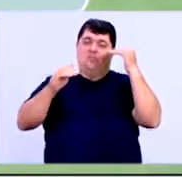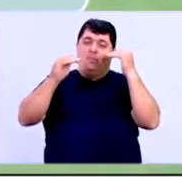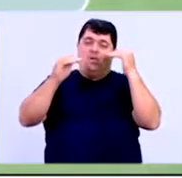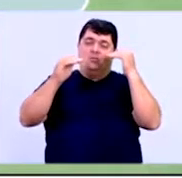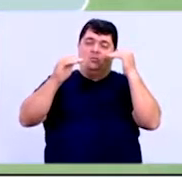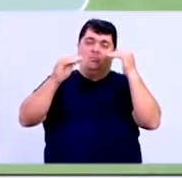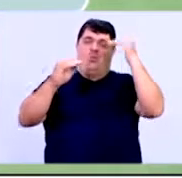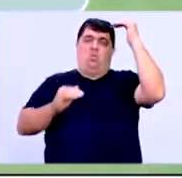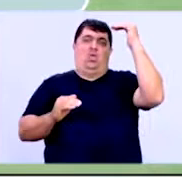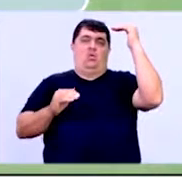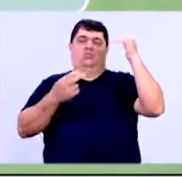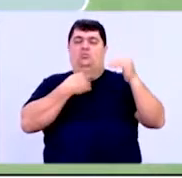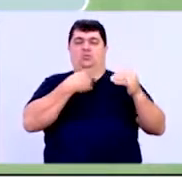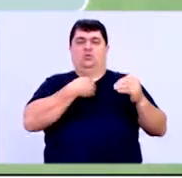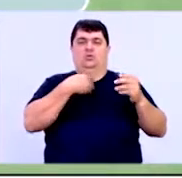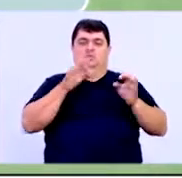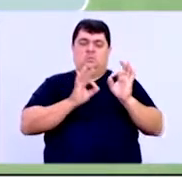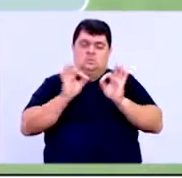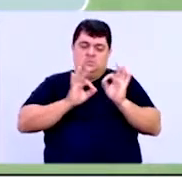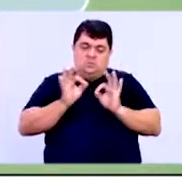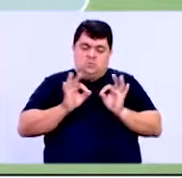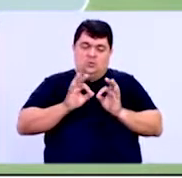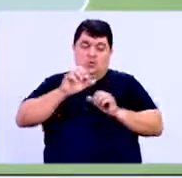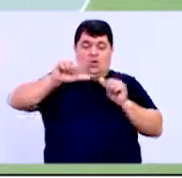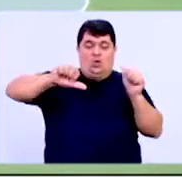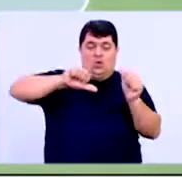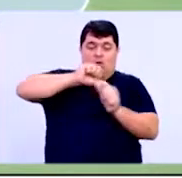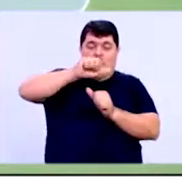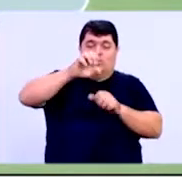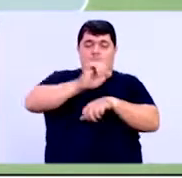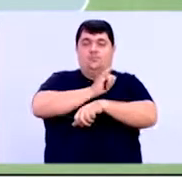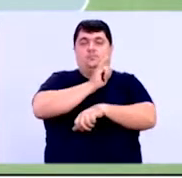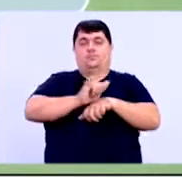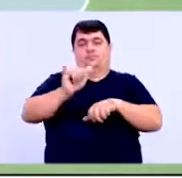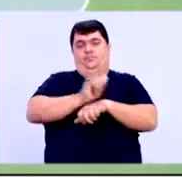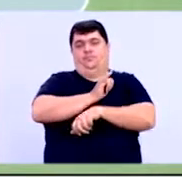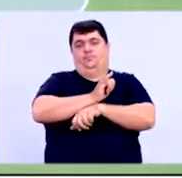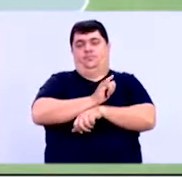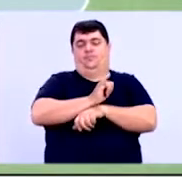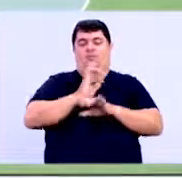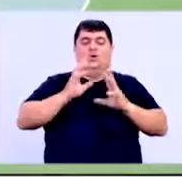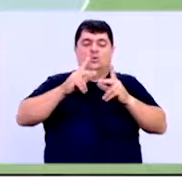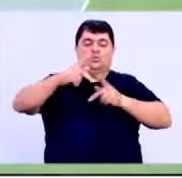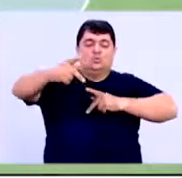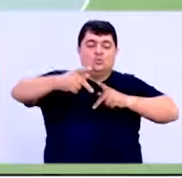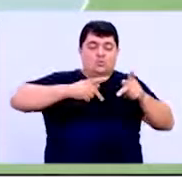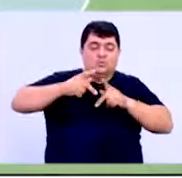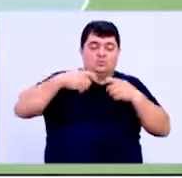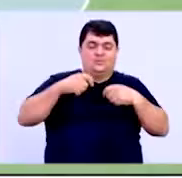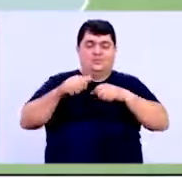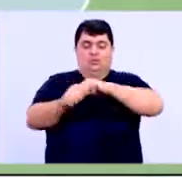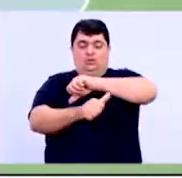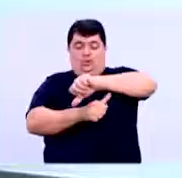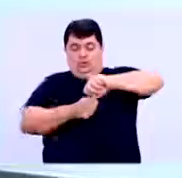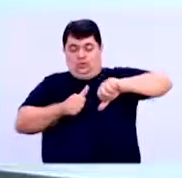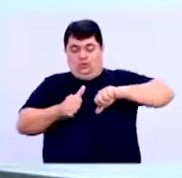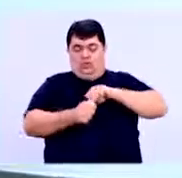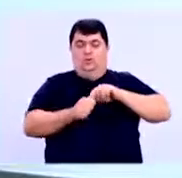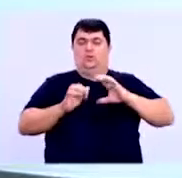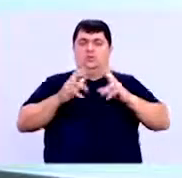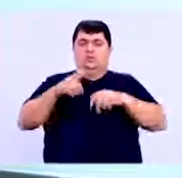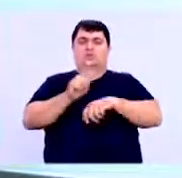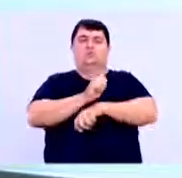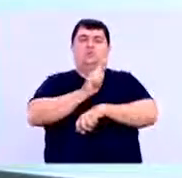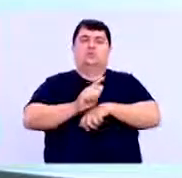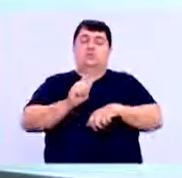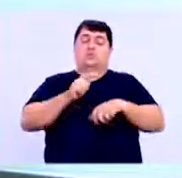os ajustes necessários. Ou seja, todo planejamento passa por ajuste, toda gestão passa